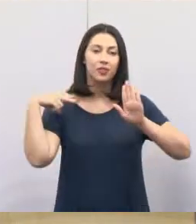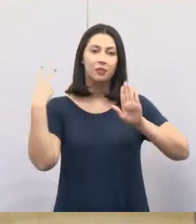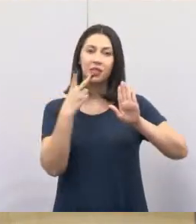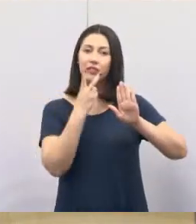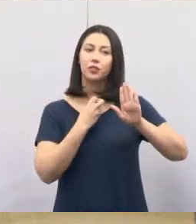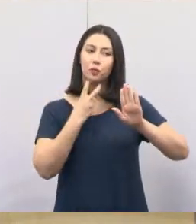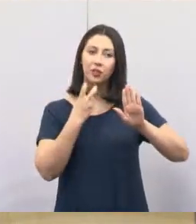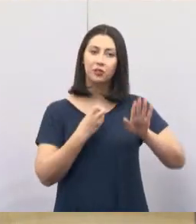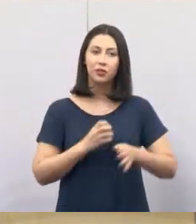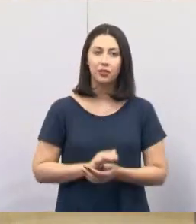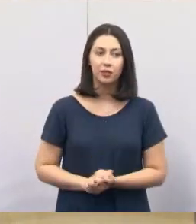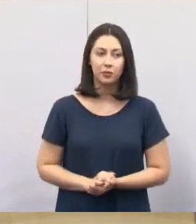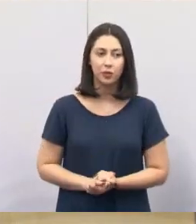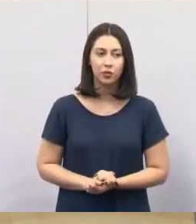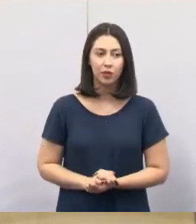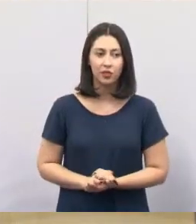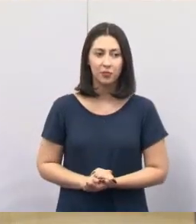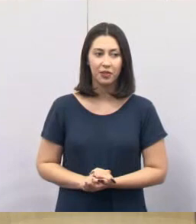Lua.